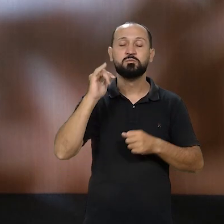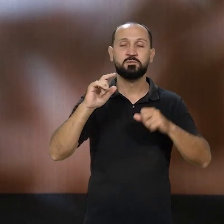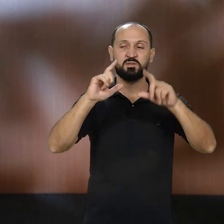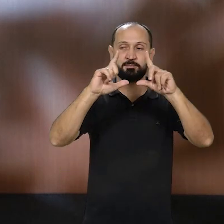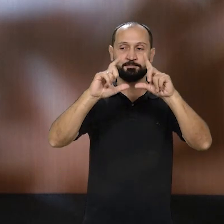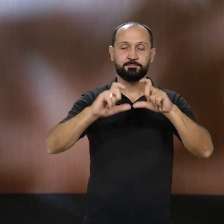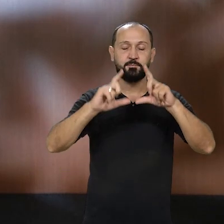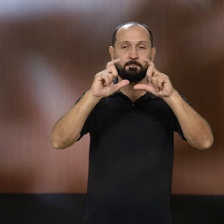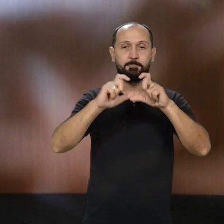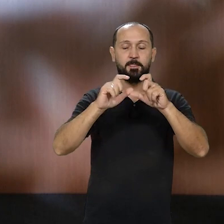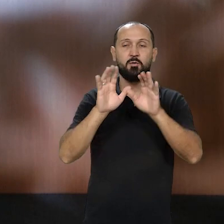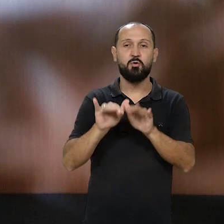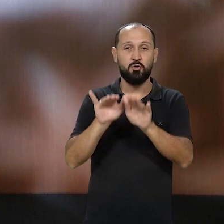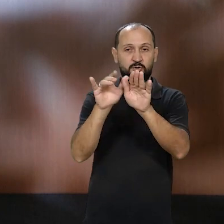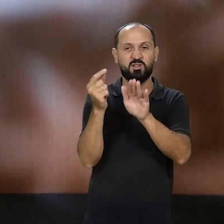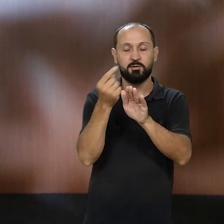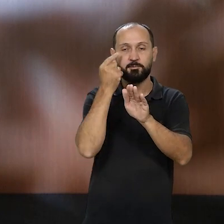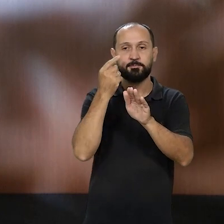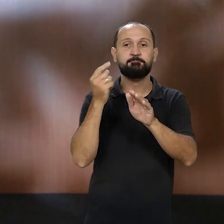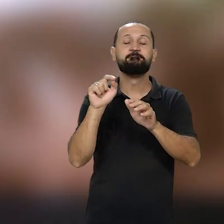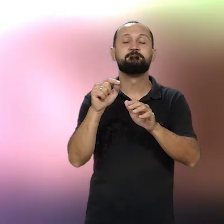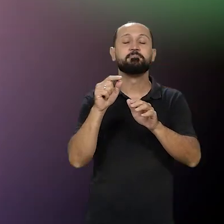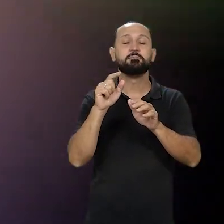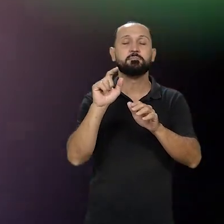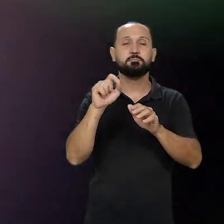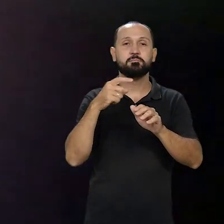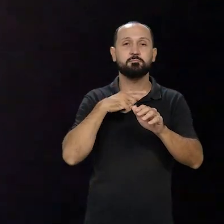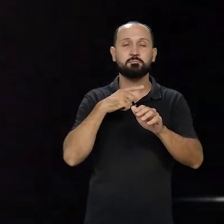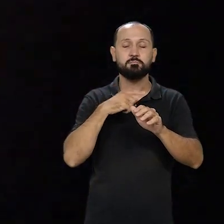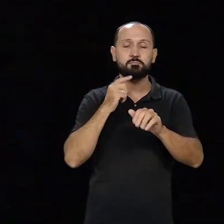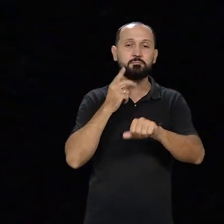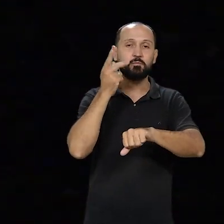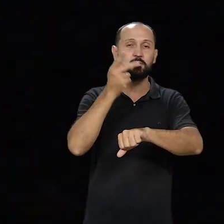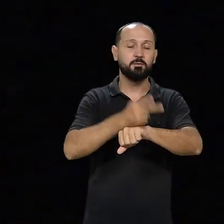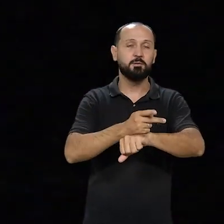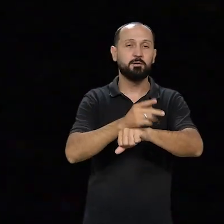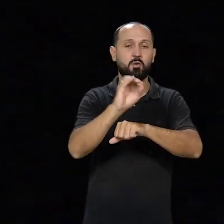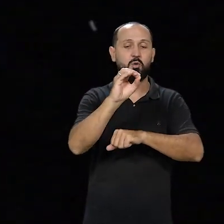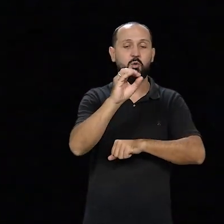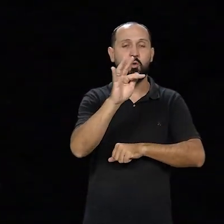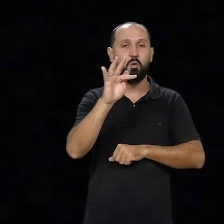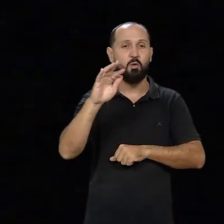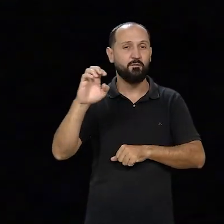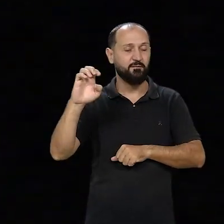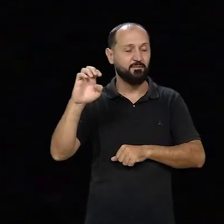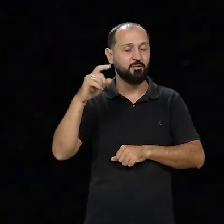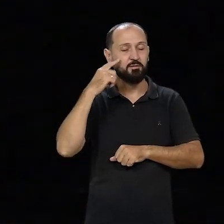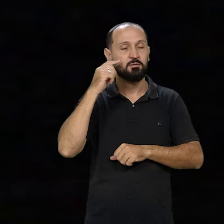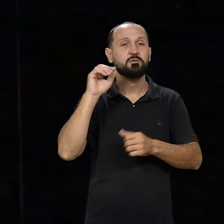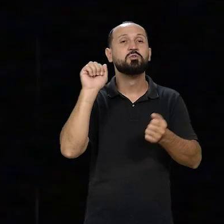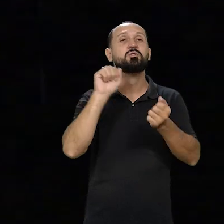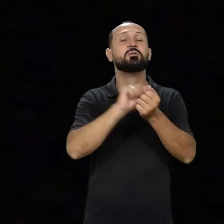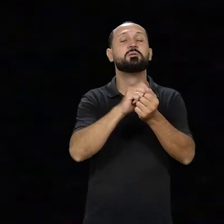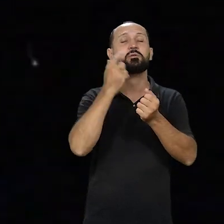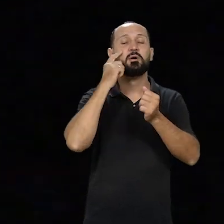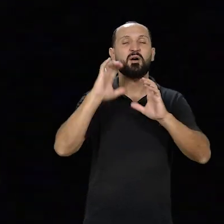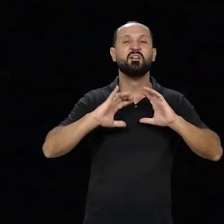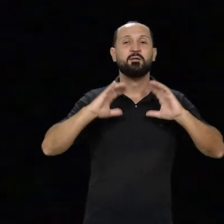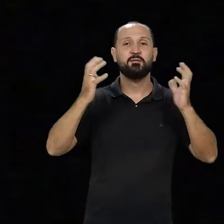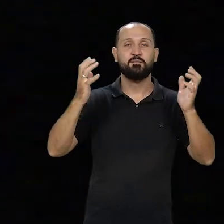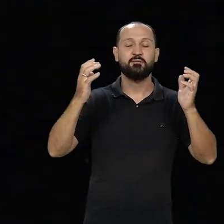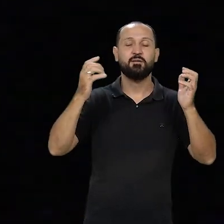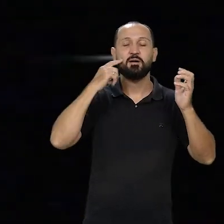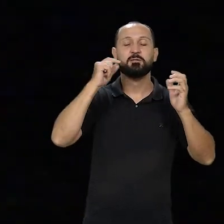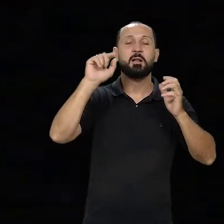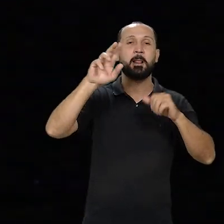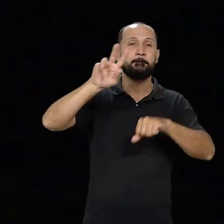parte do livro Voo Solo, foi finalista do prêmio Off Flip 2022, ligado à Festa Literária